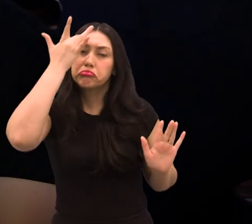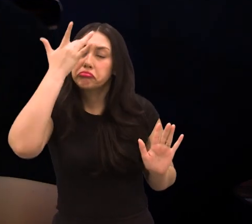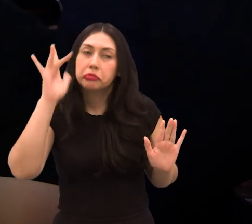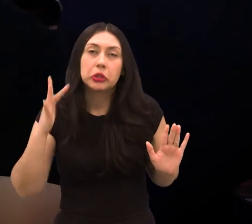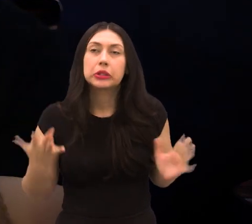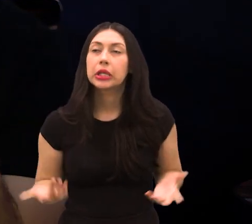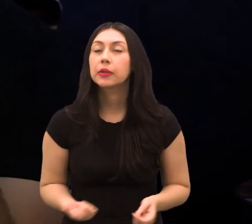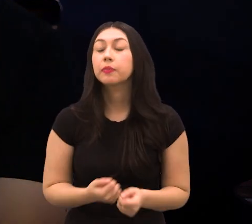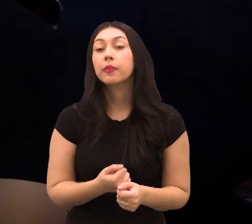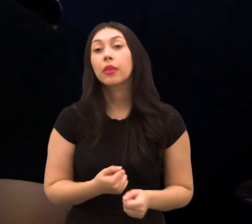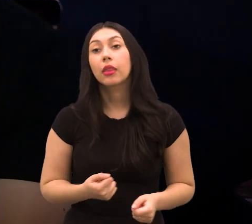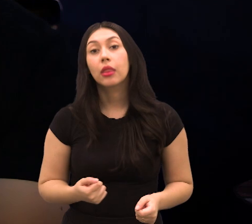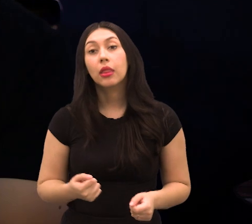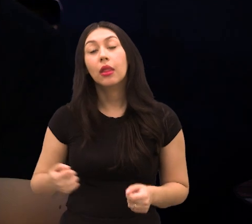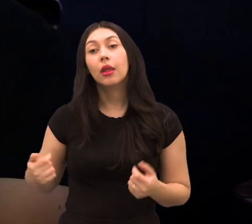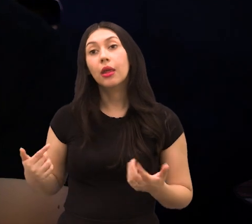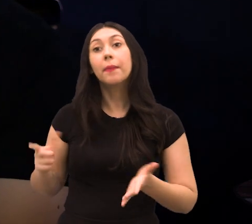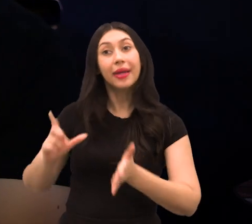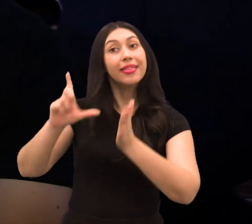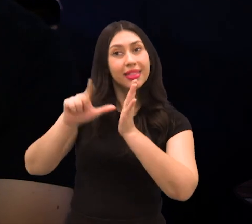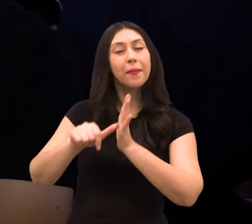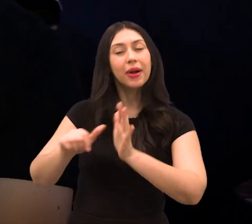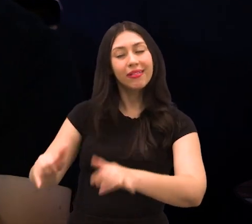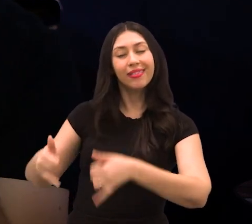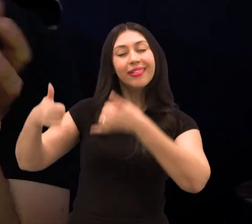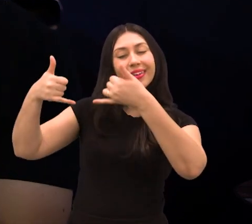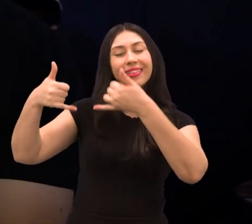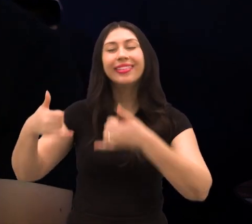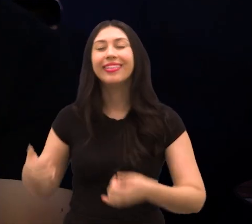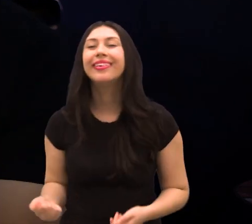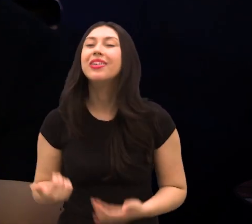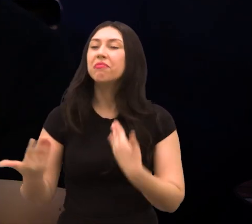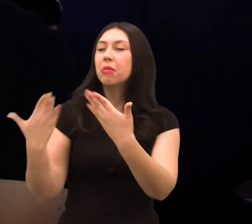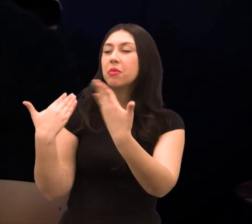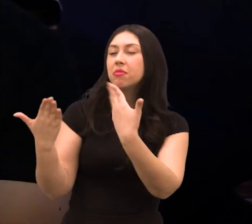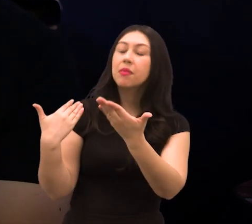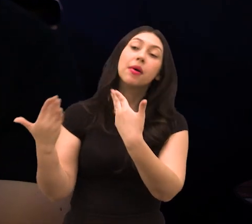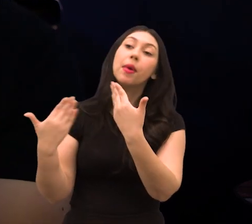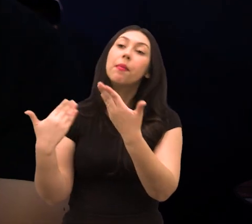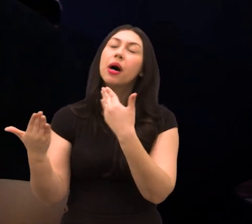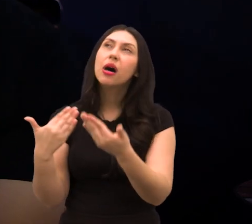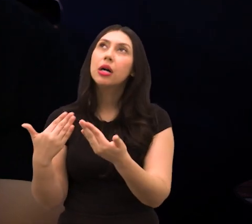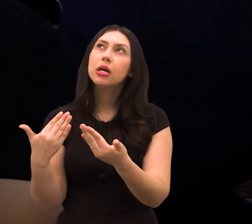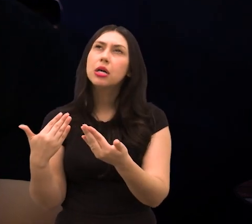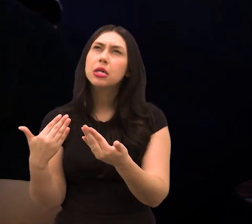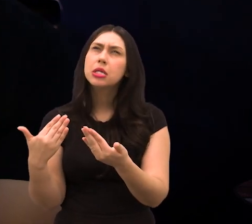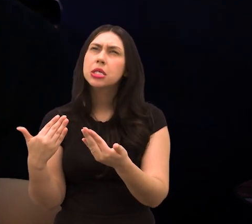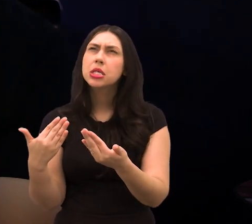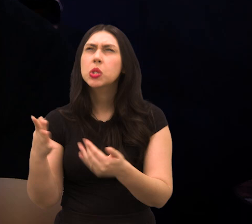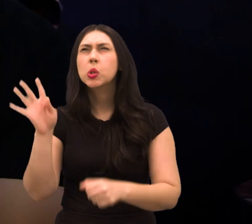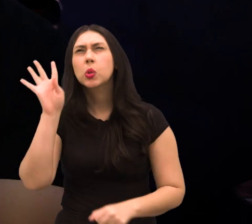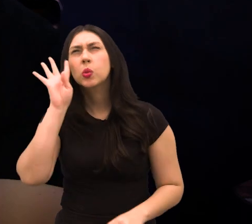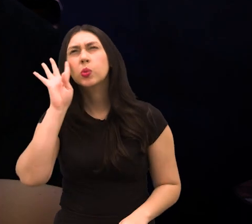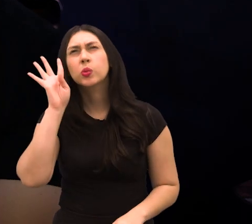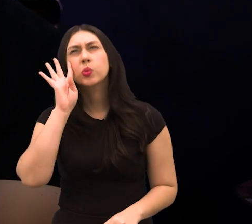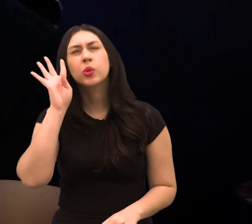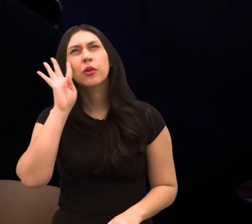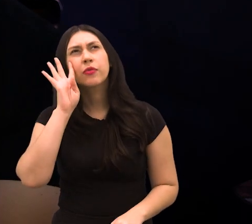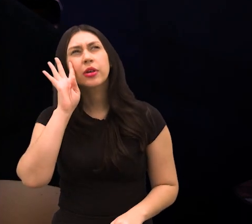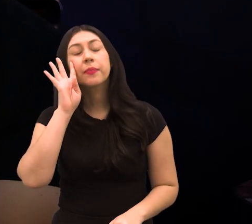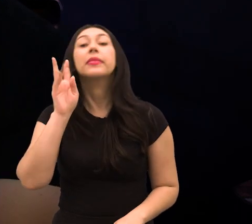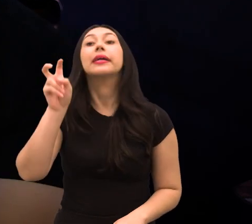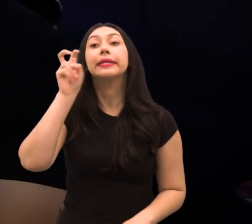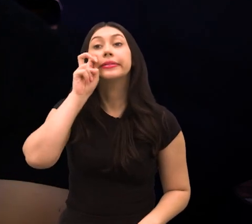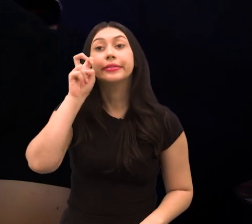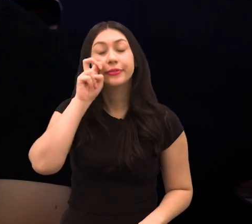algum artista, né? De algum artista. E aí, depois ele retornou a ligação, a gente conversou. Isso era uma